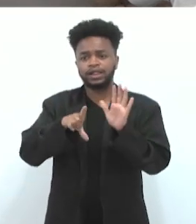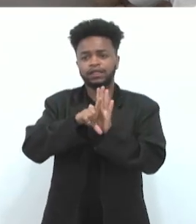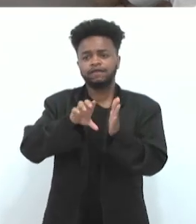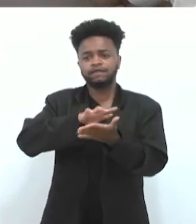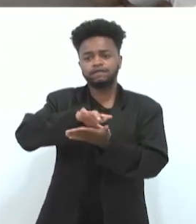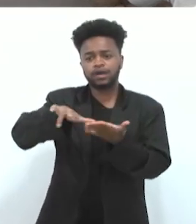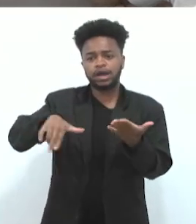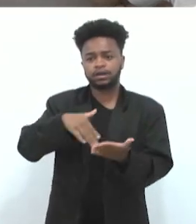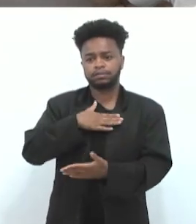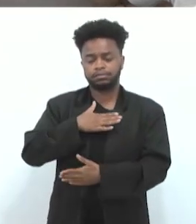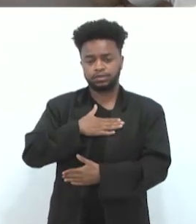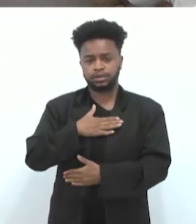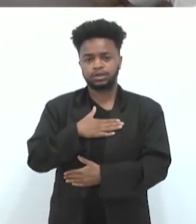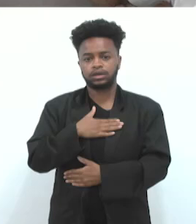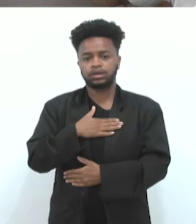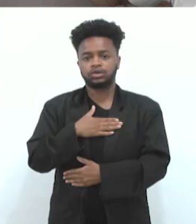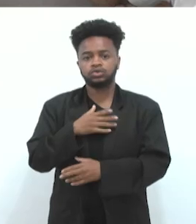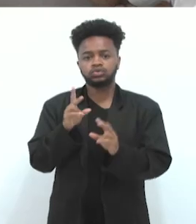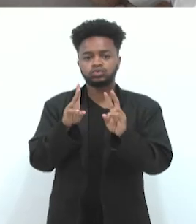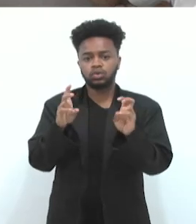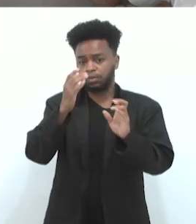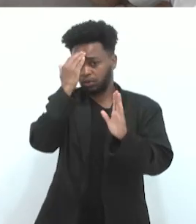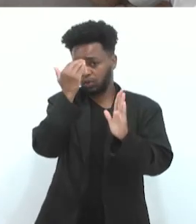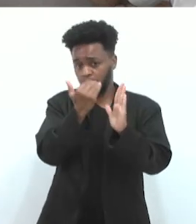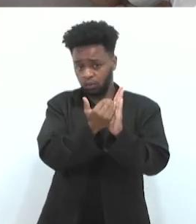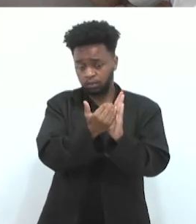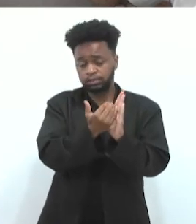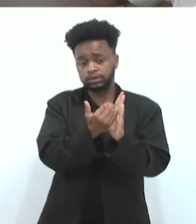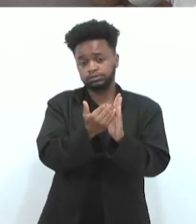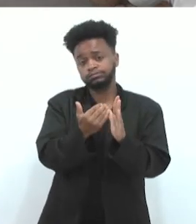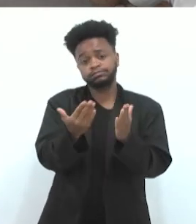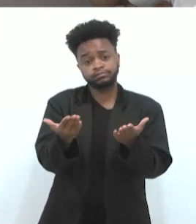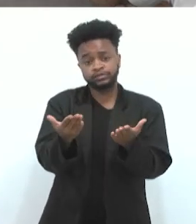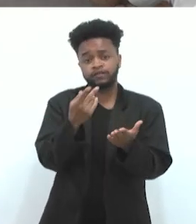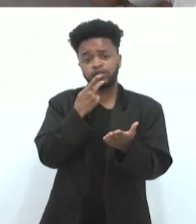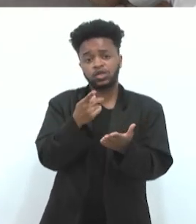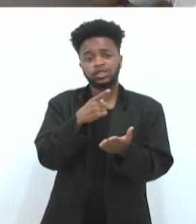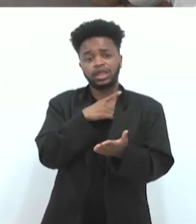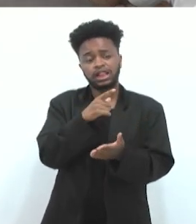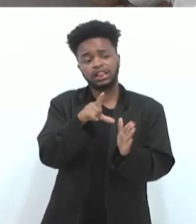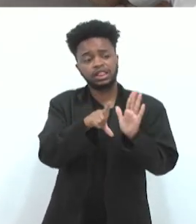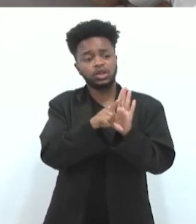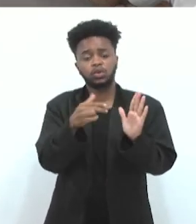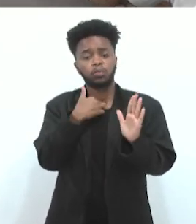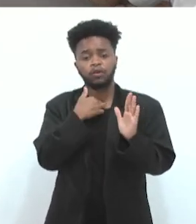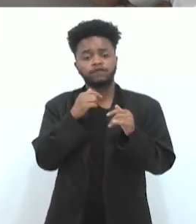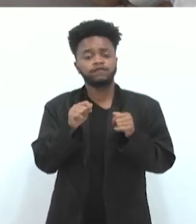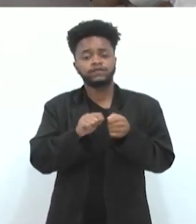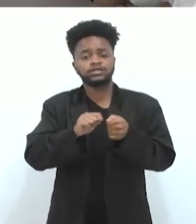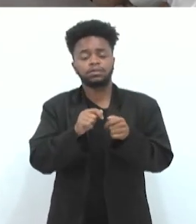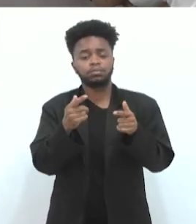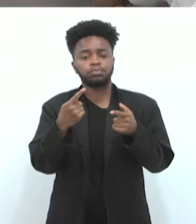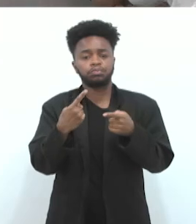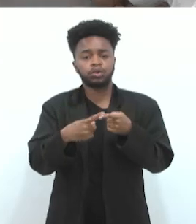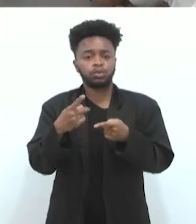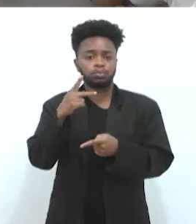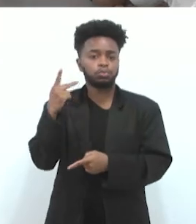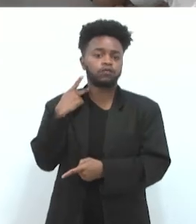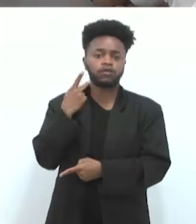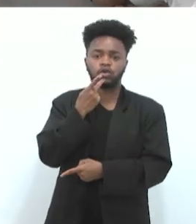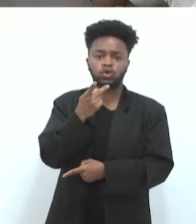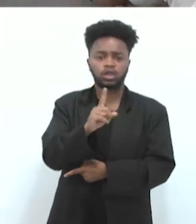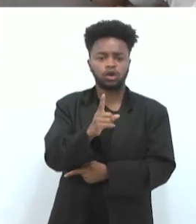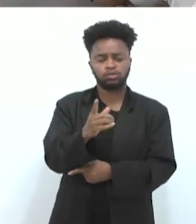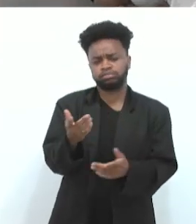minhas, quando eu estava pelo Cumpra-se, e tinham parecer, não, a gente não pode cumprir porque tal procurador disse que não é para cumprir. Mas como